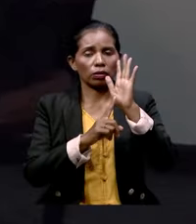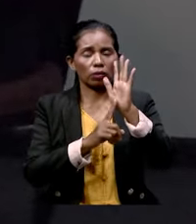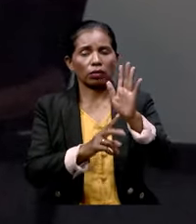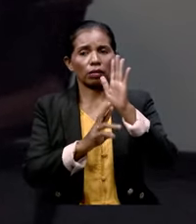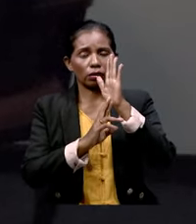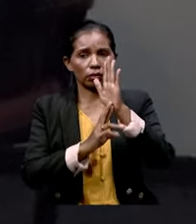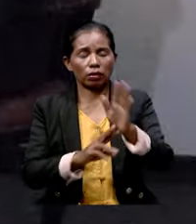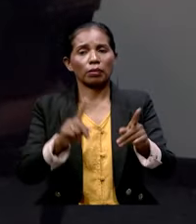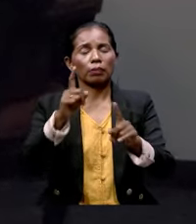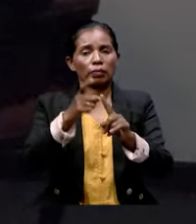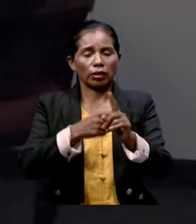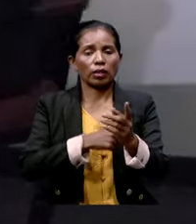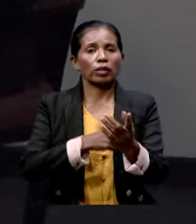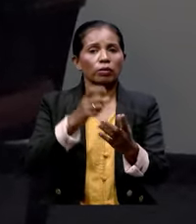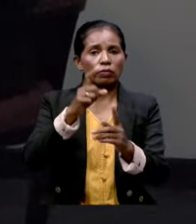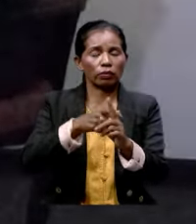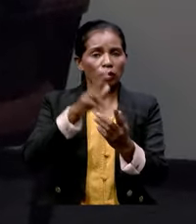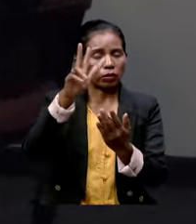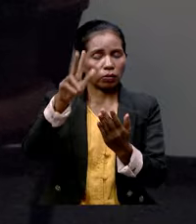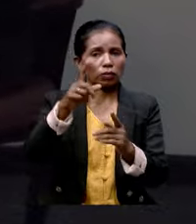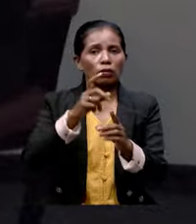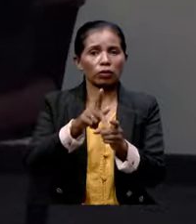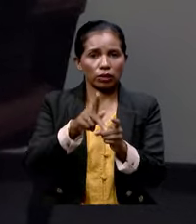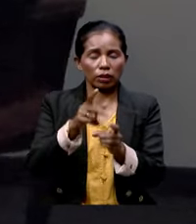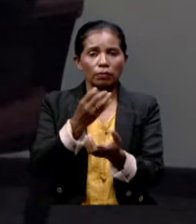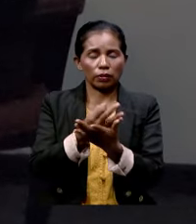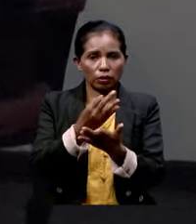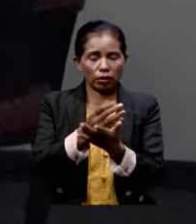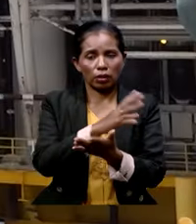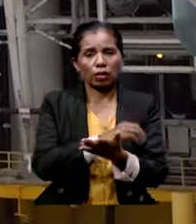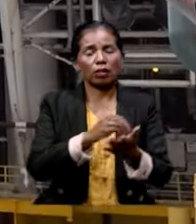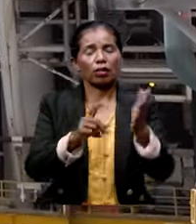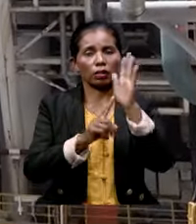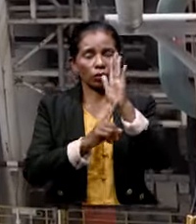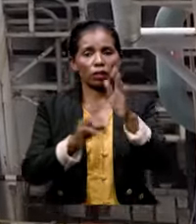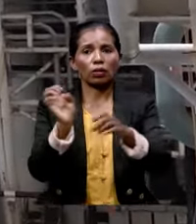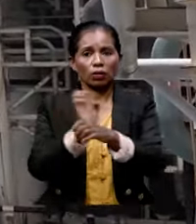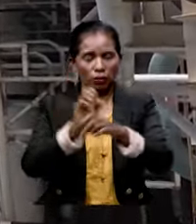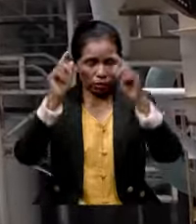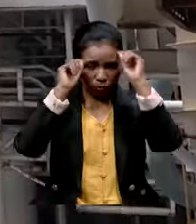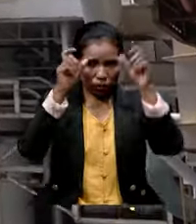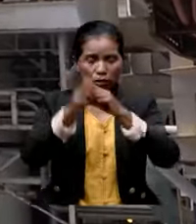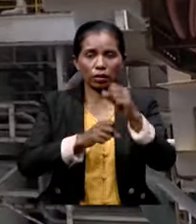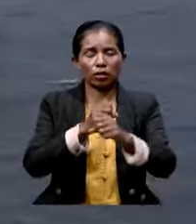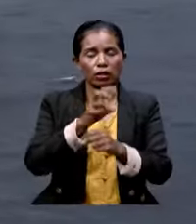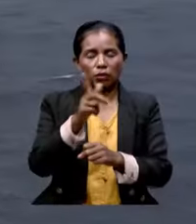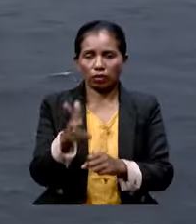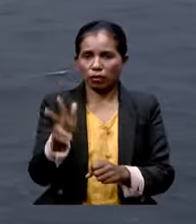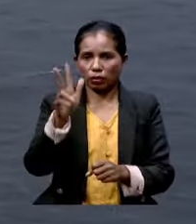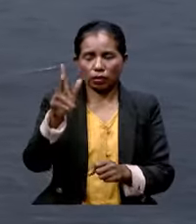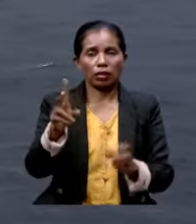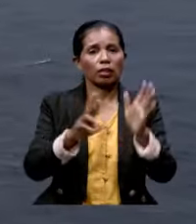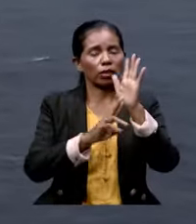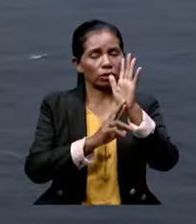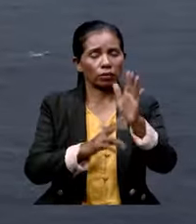trimestral primeiro fundo minerai Nien, no relatório anual desempenho econômico Timor-Leste, Tinang Riuroron Recintolo, relatório trimestral primeiro,